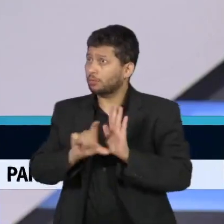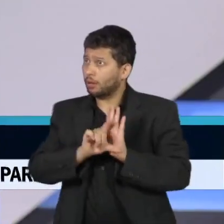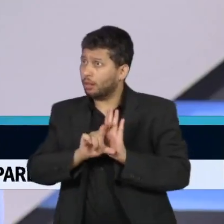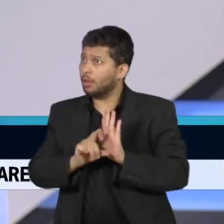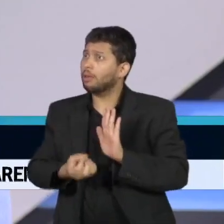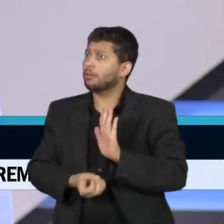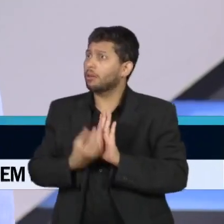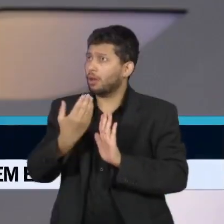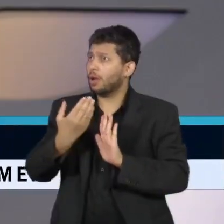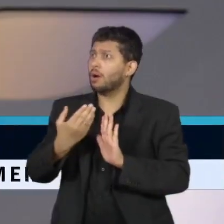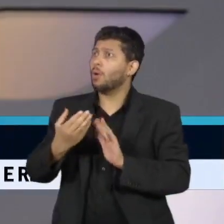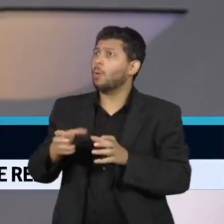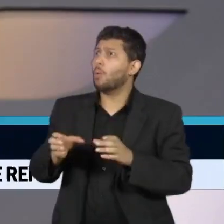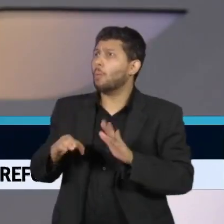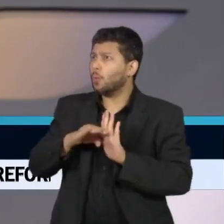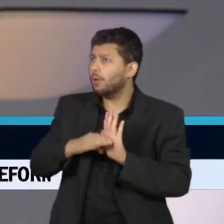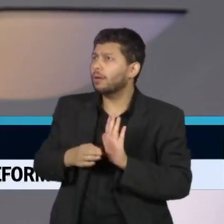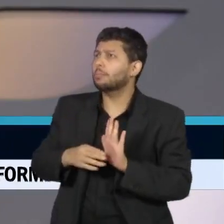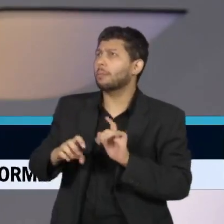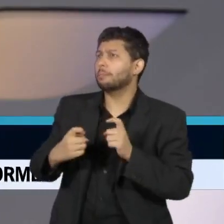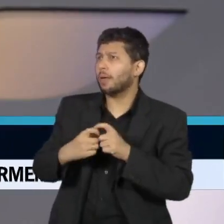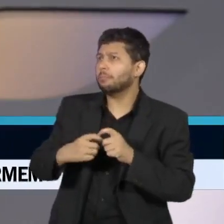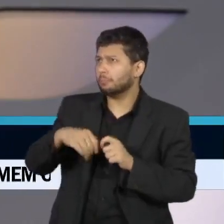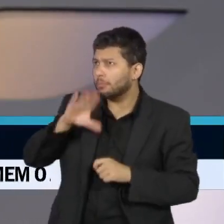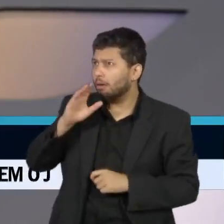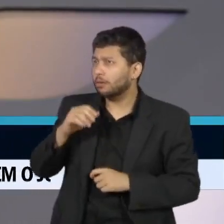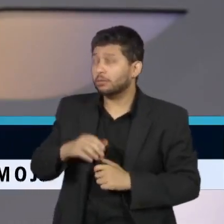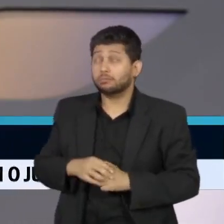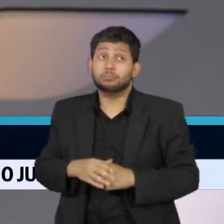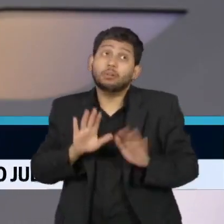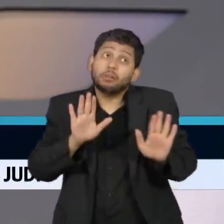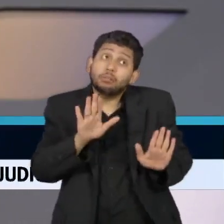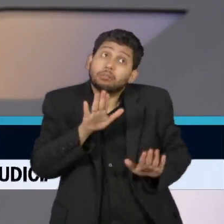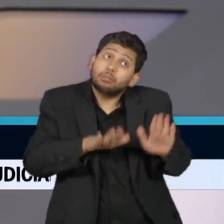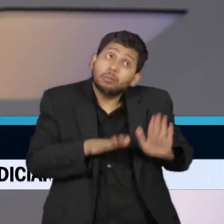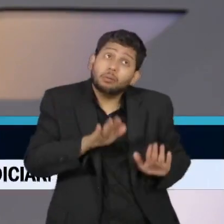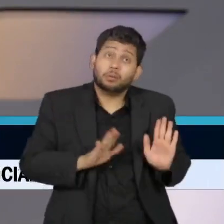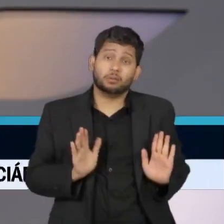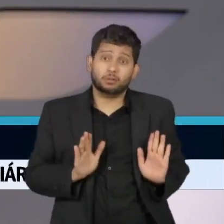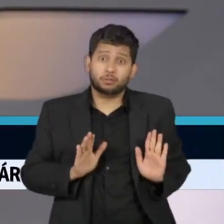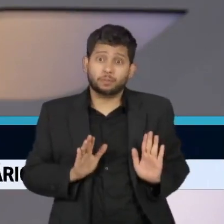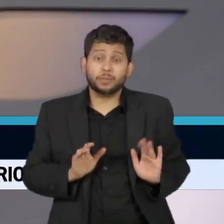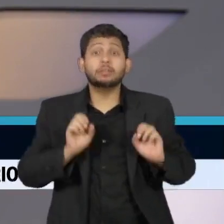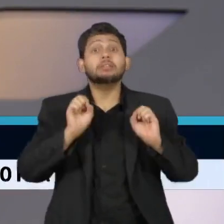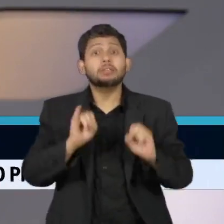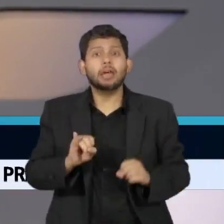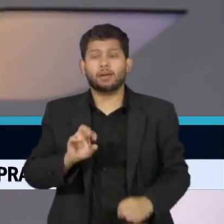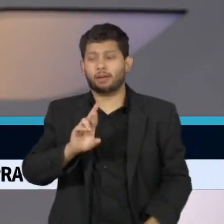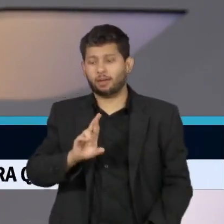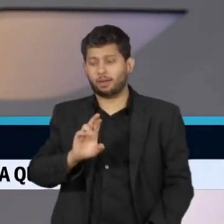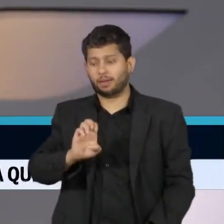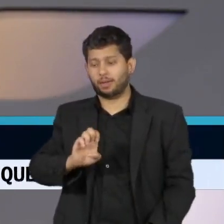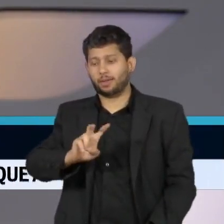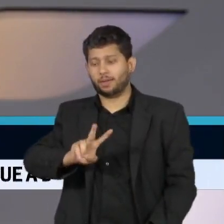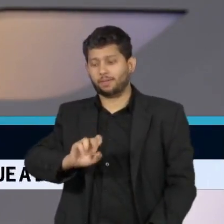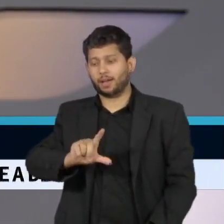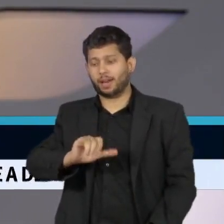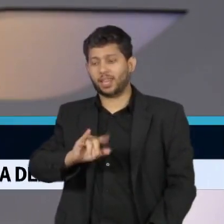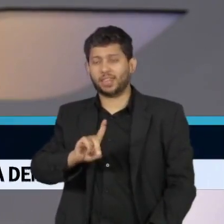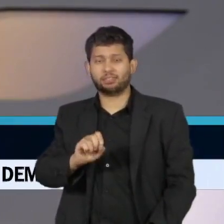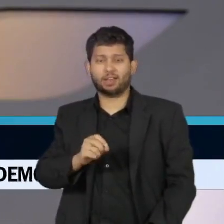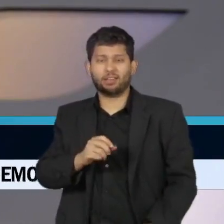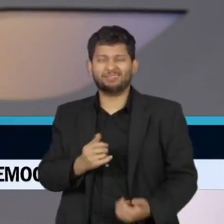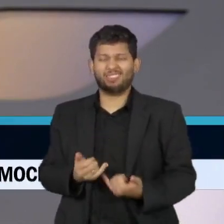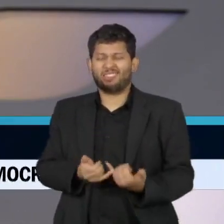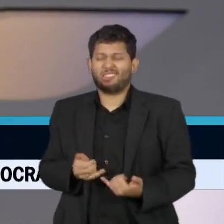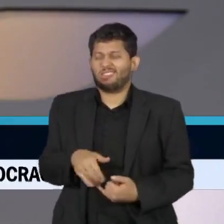Mais Médicos? Depende de como for. Se for para você fazer um revalida de brincadeira, como